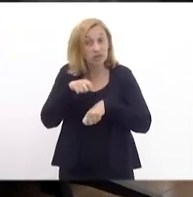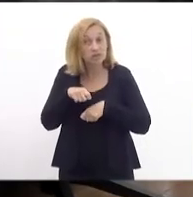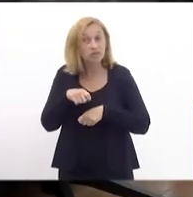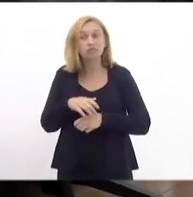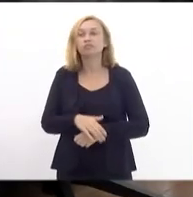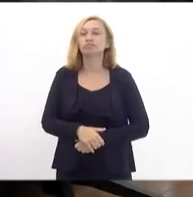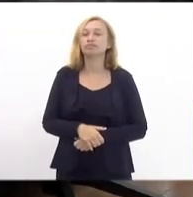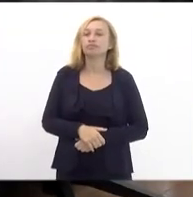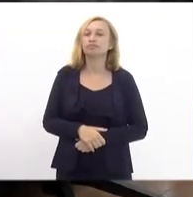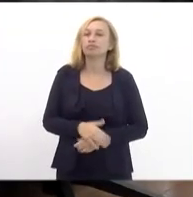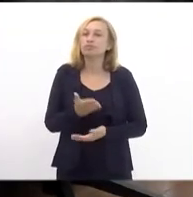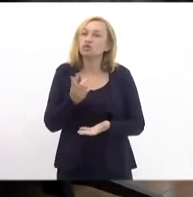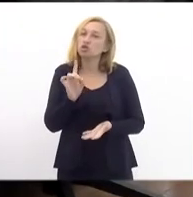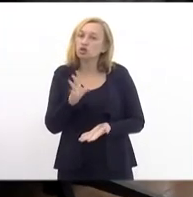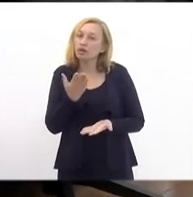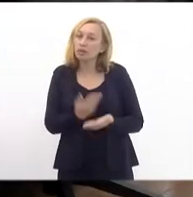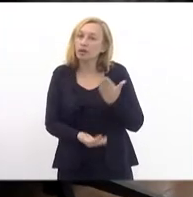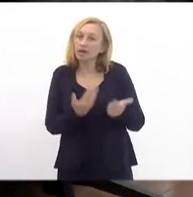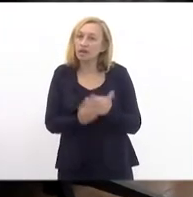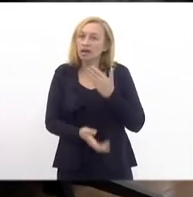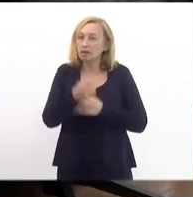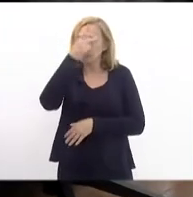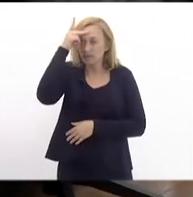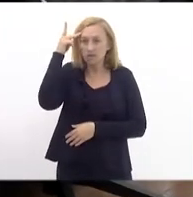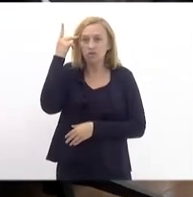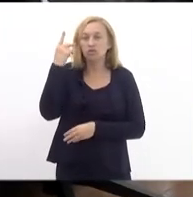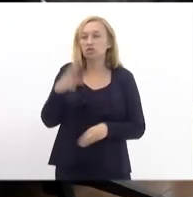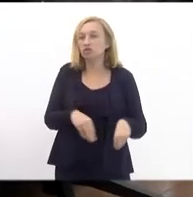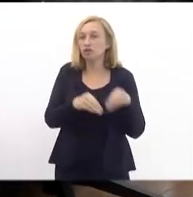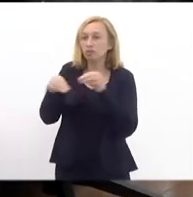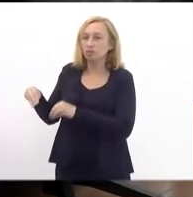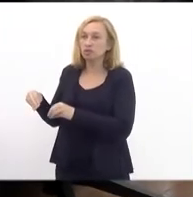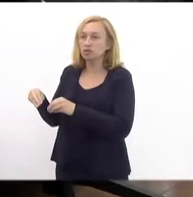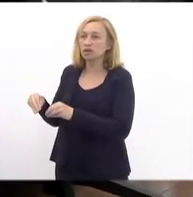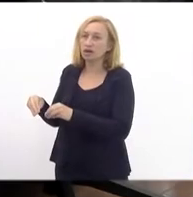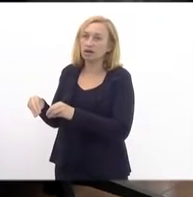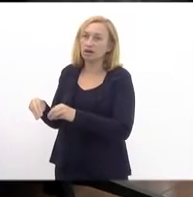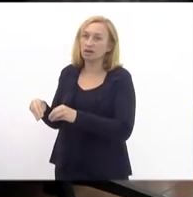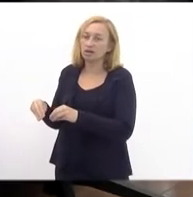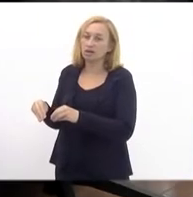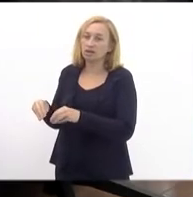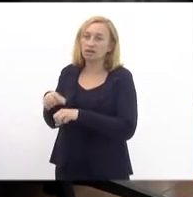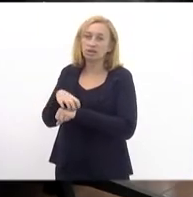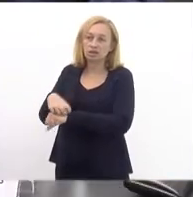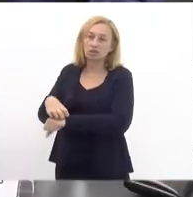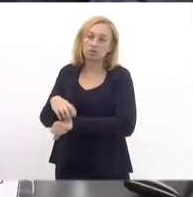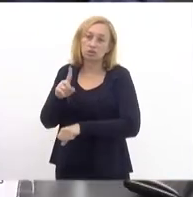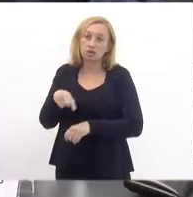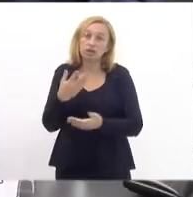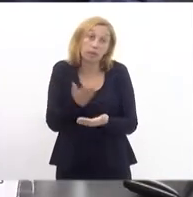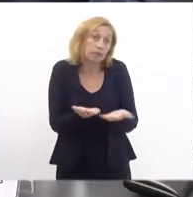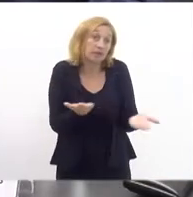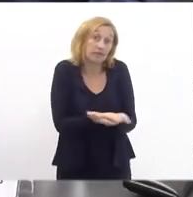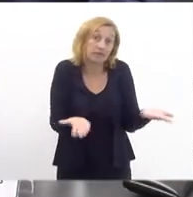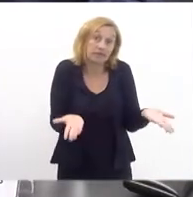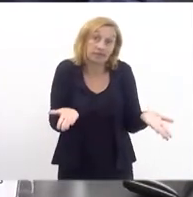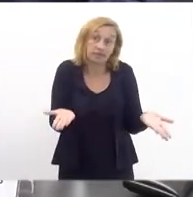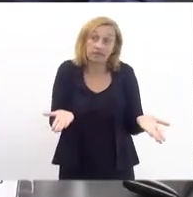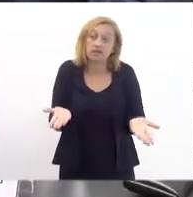porque só vai perder passageiro, né? Vai para outro modal. Não, perder passageiro já está perdendo, porque... Está perdendo. Por sabe aqui